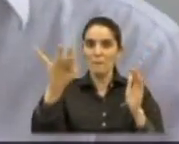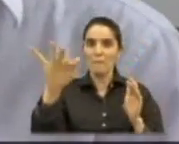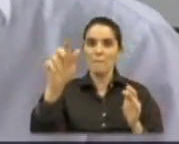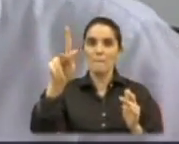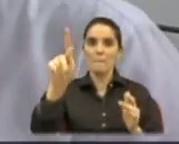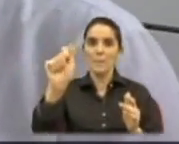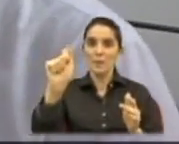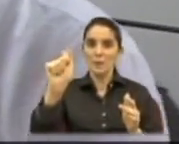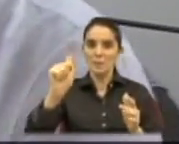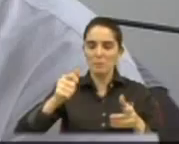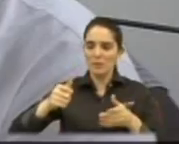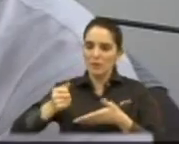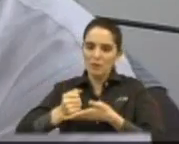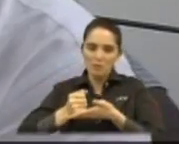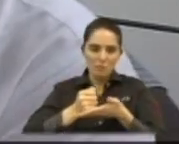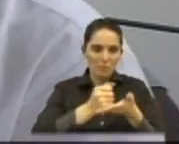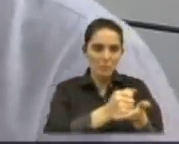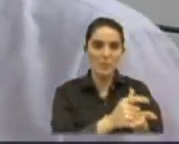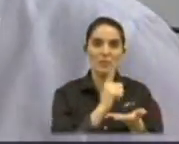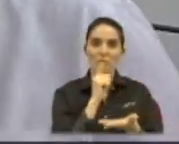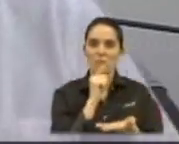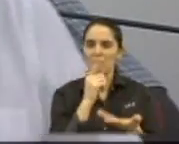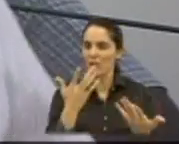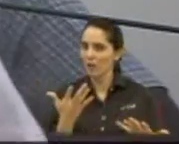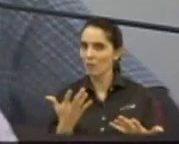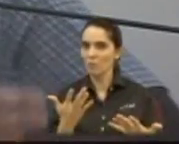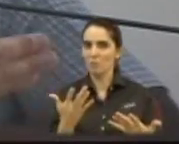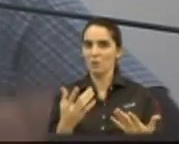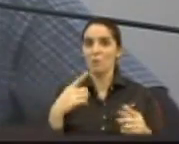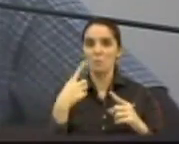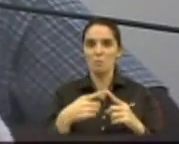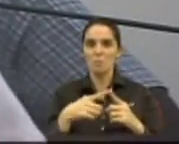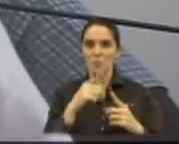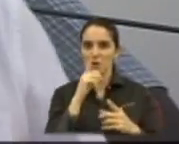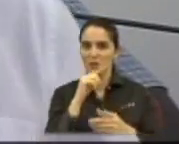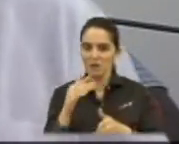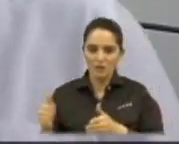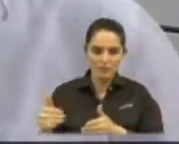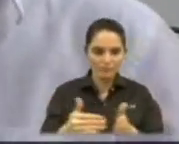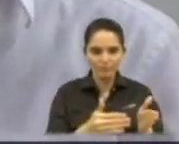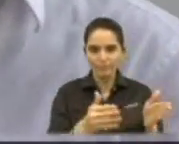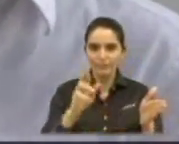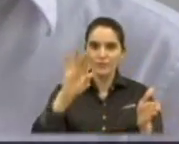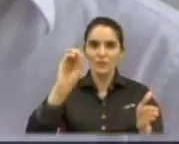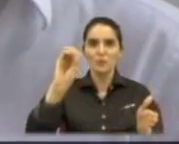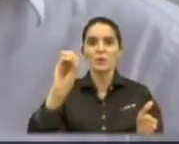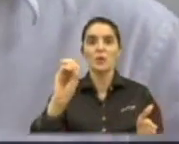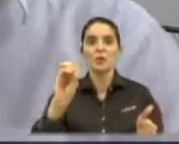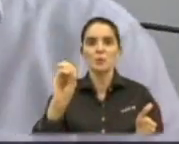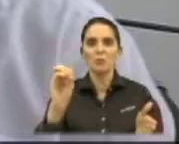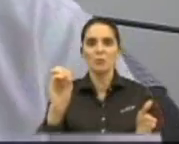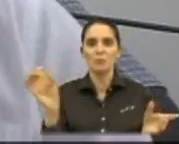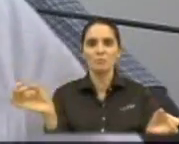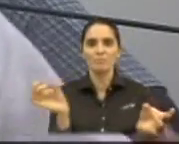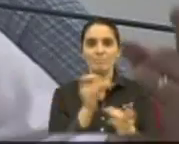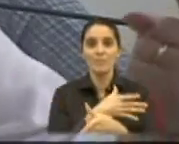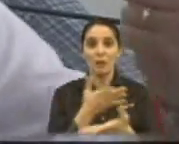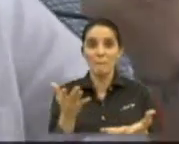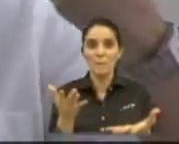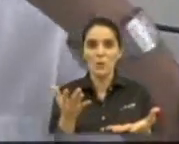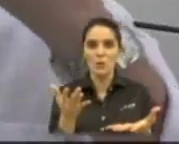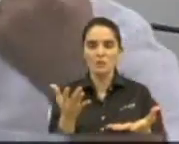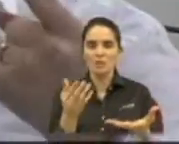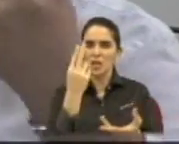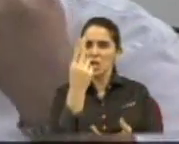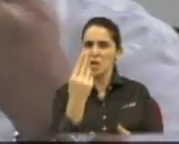essa cidade seja abastecida. Porque o rio que fornece água morreu, e a expectativa é